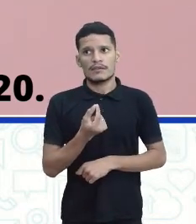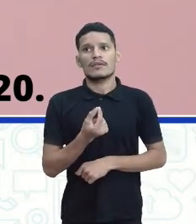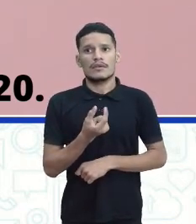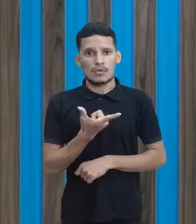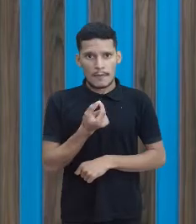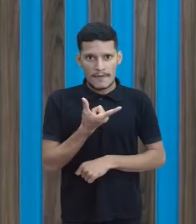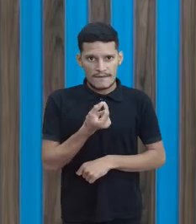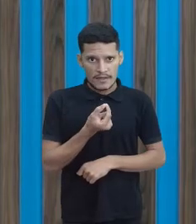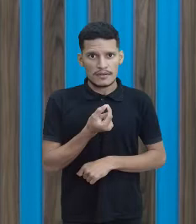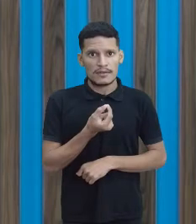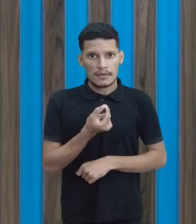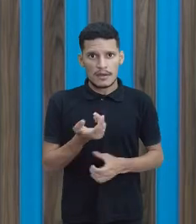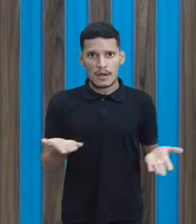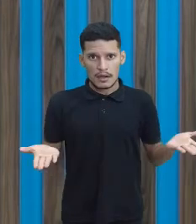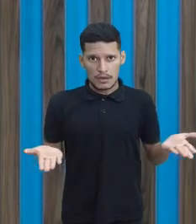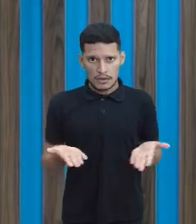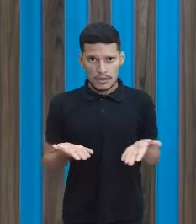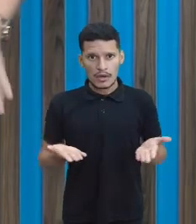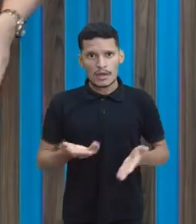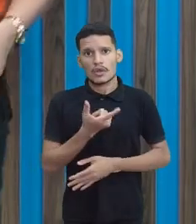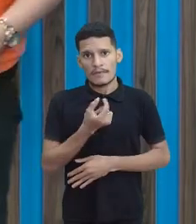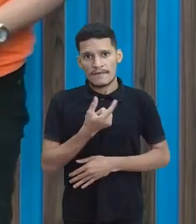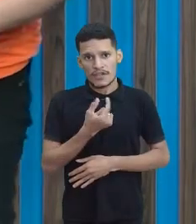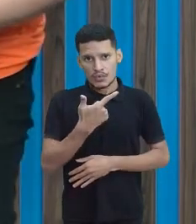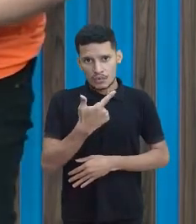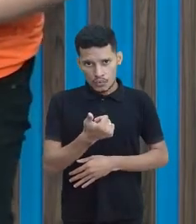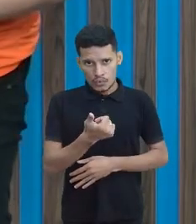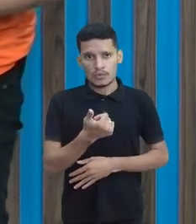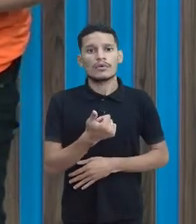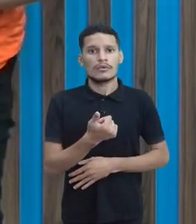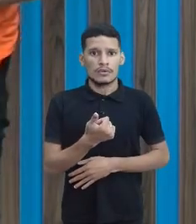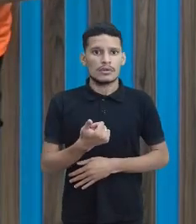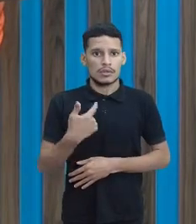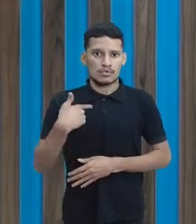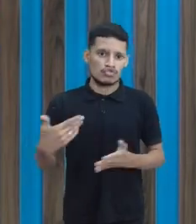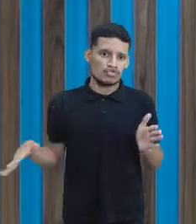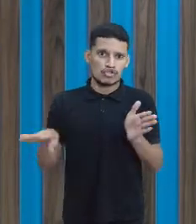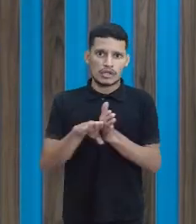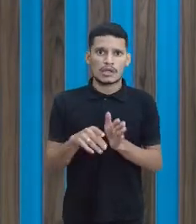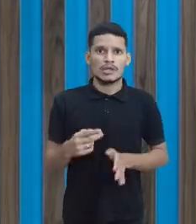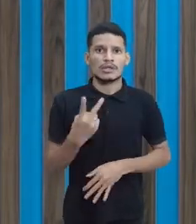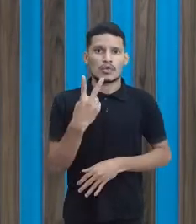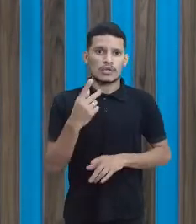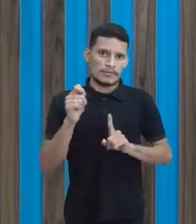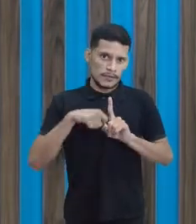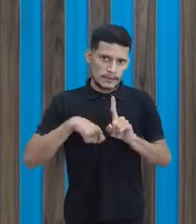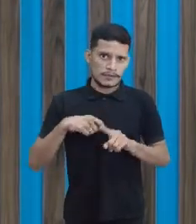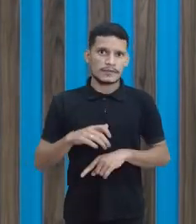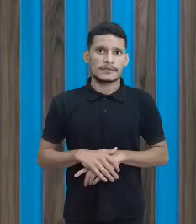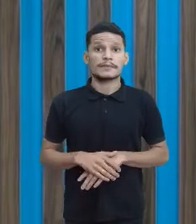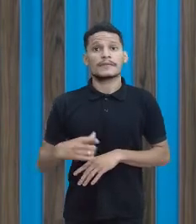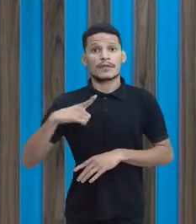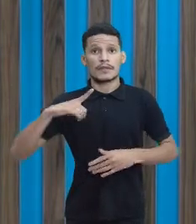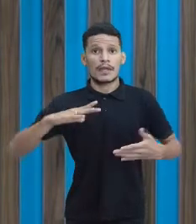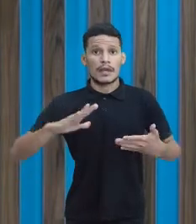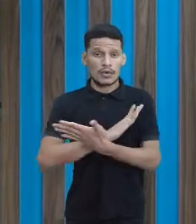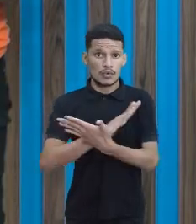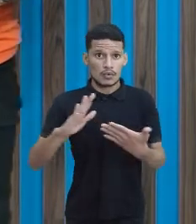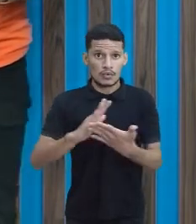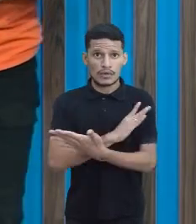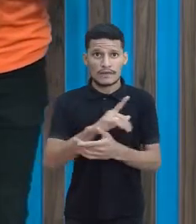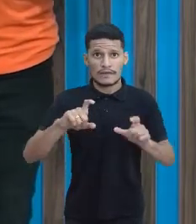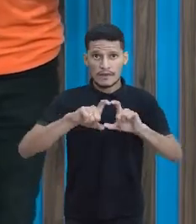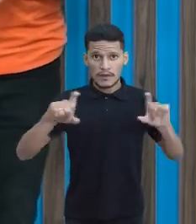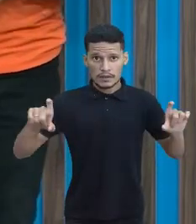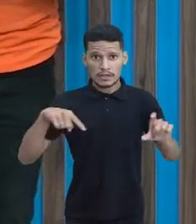em 2021, porque eu acabei de chegar há 2 meses, ok? Então vamos lá, temos algumas frases que a gente